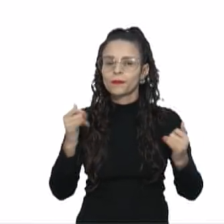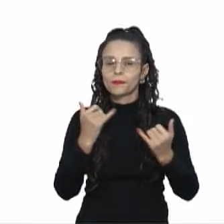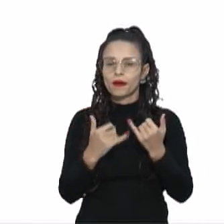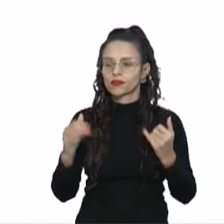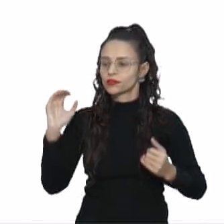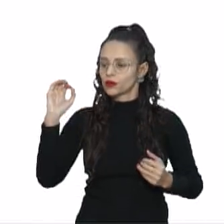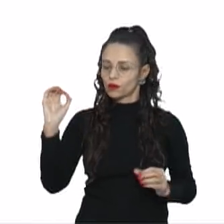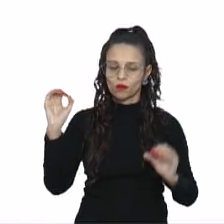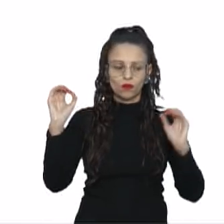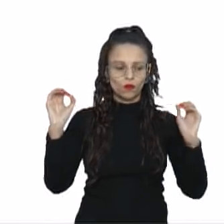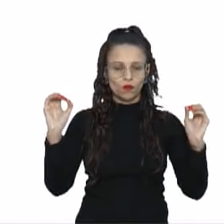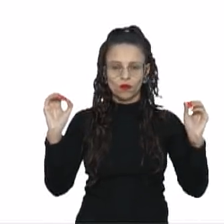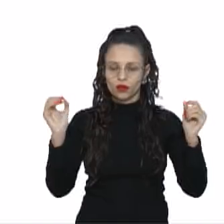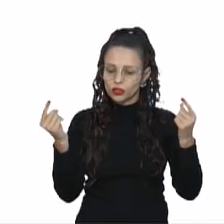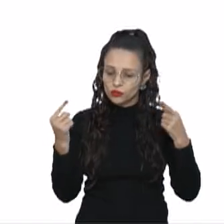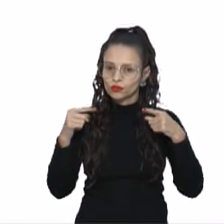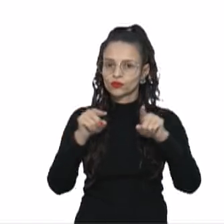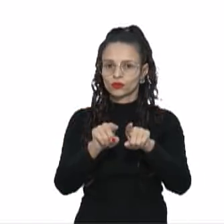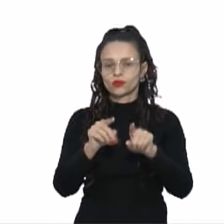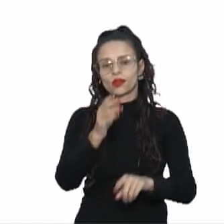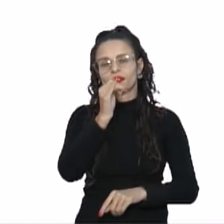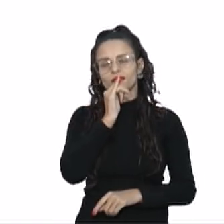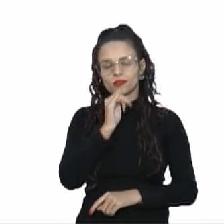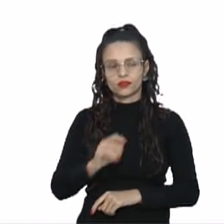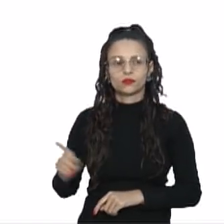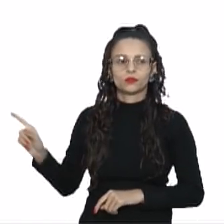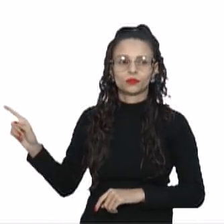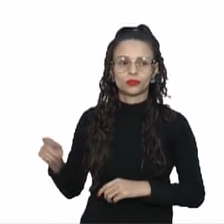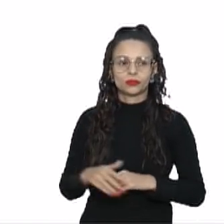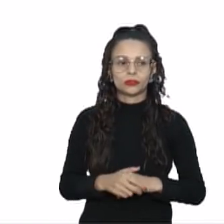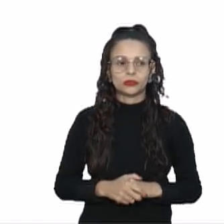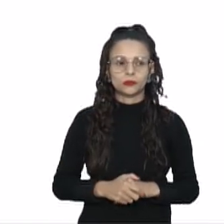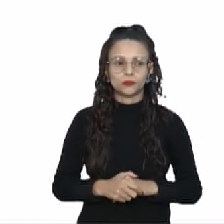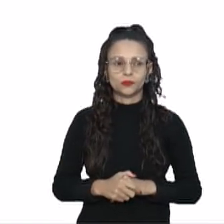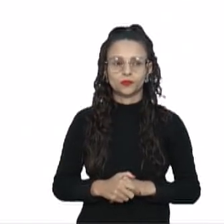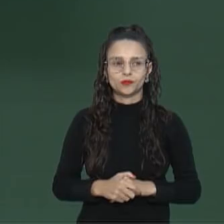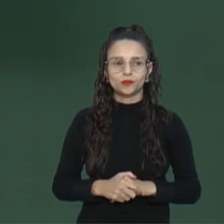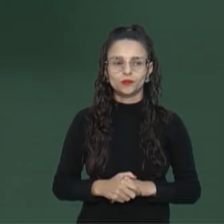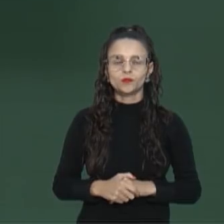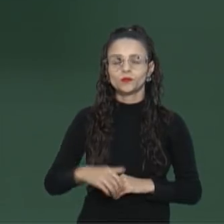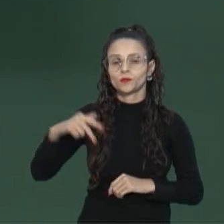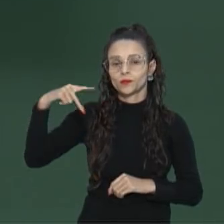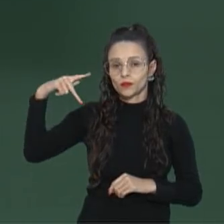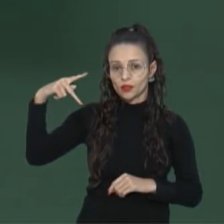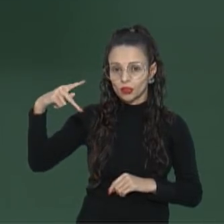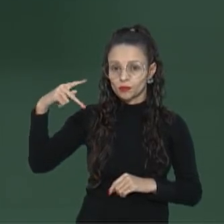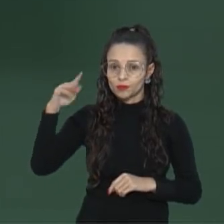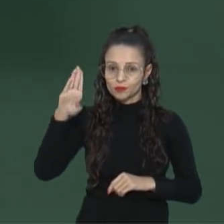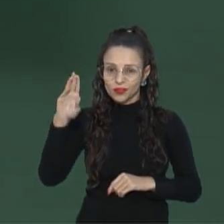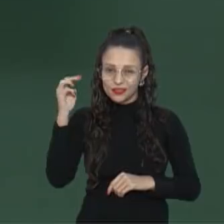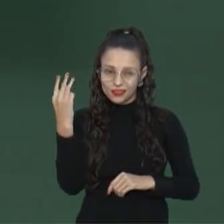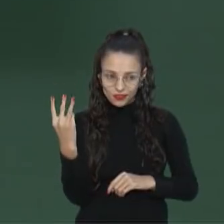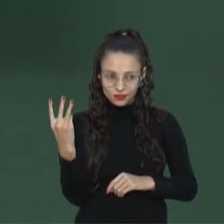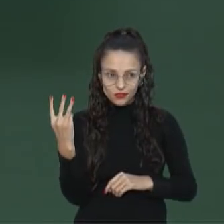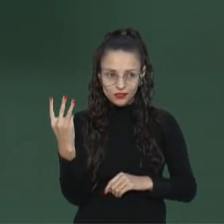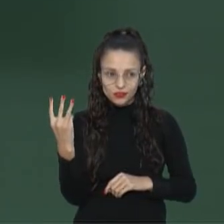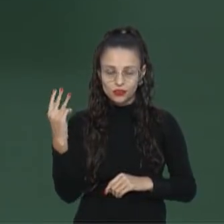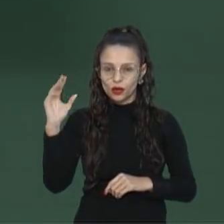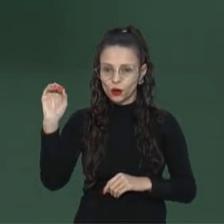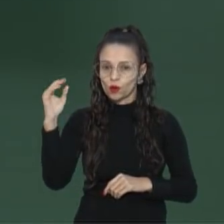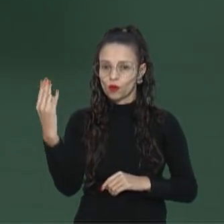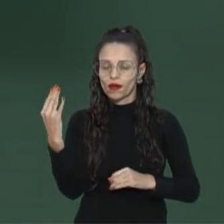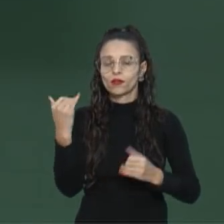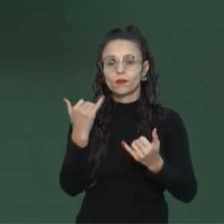dois óxidos ao mesmo tempo. Então, por exemplo, aqui, ó, o tetróxido de trichumbo, ele se comporta como